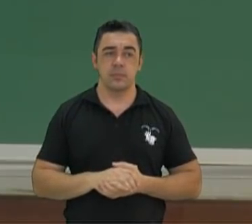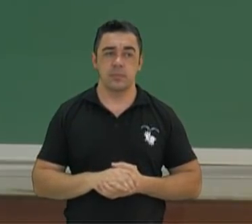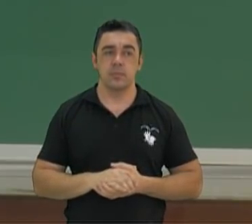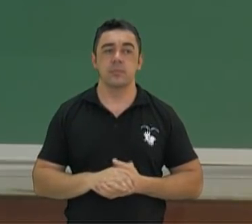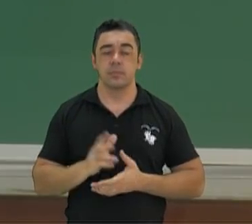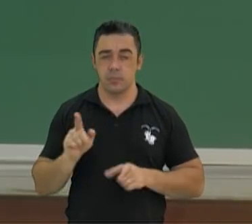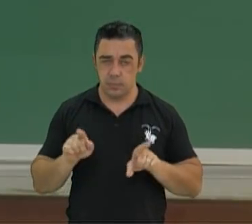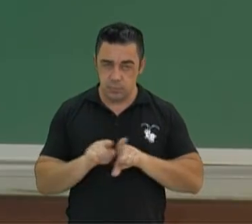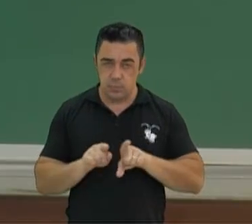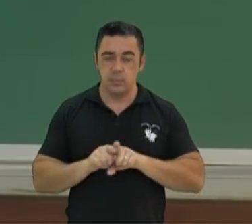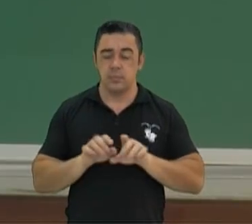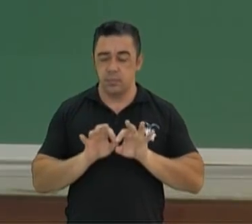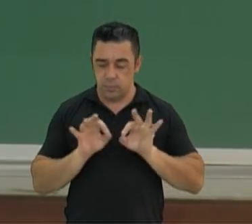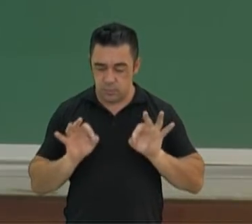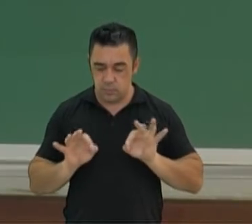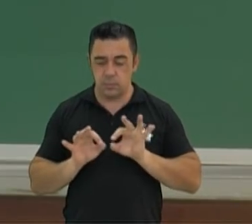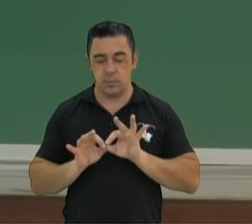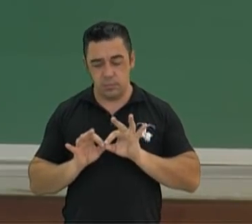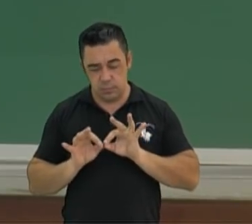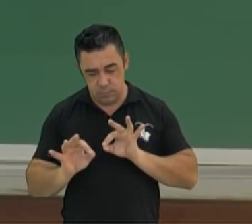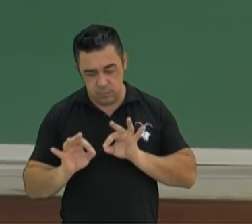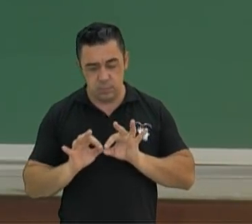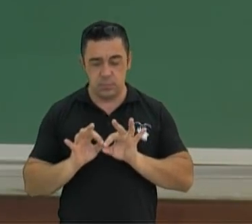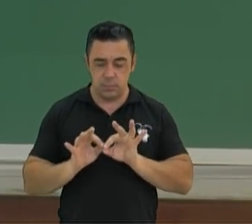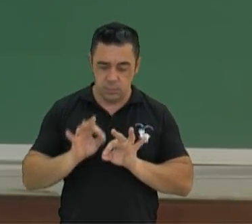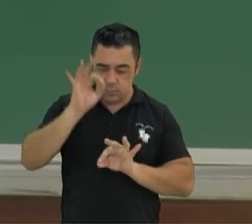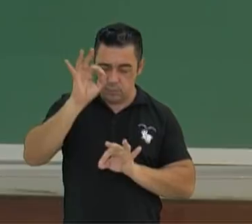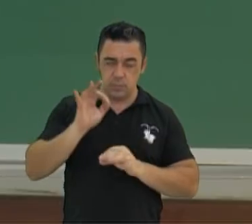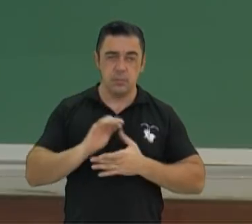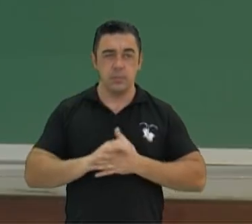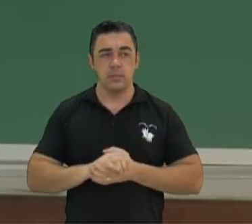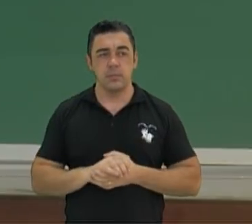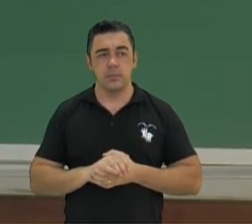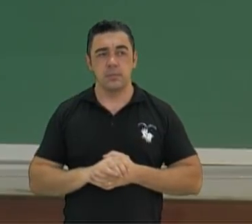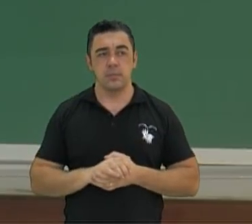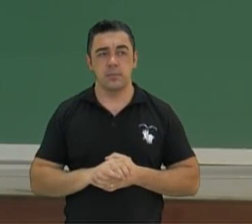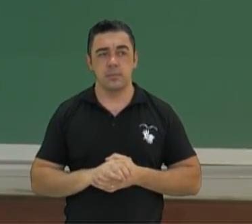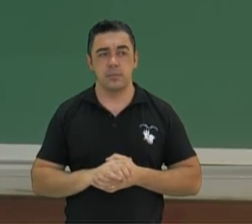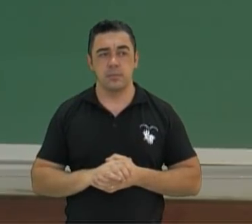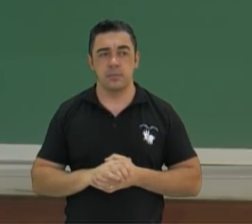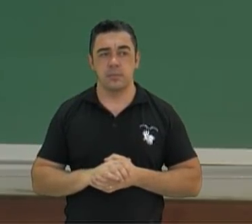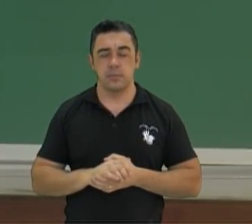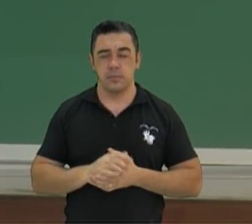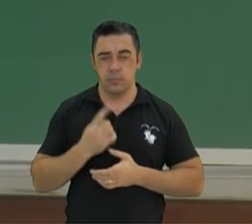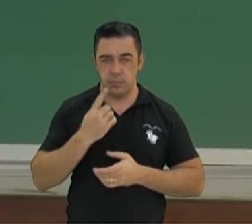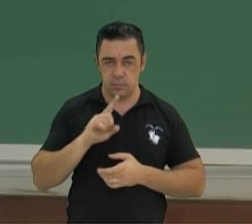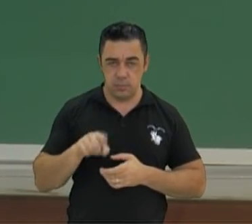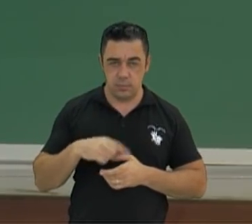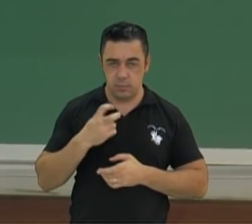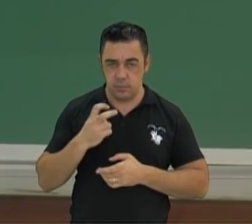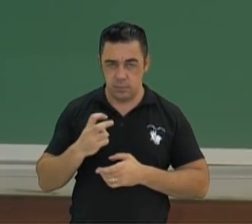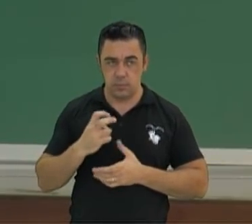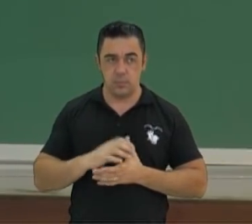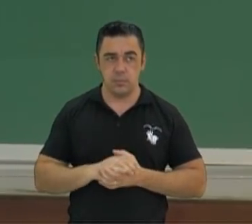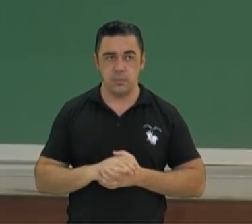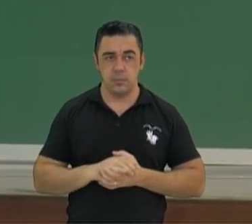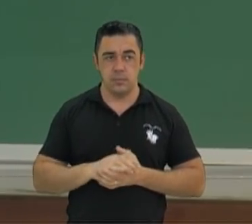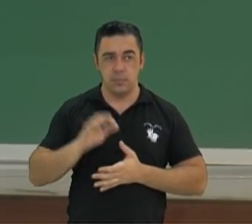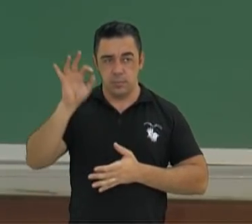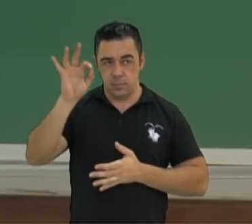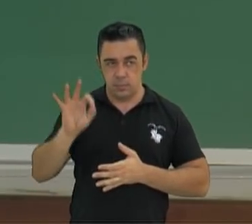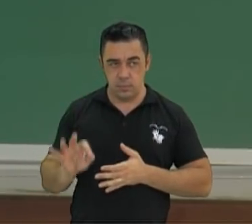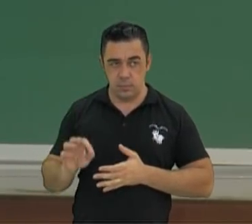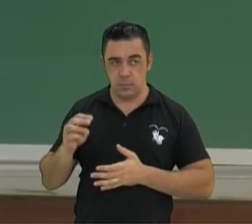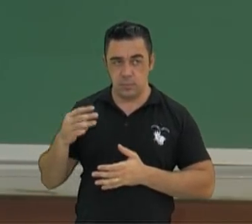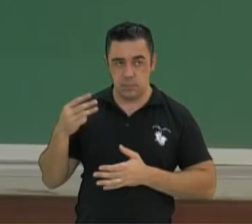O bloco retangular 2 é comprimento vezes largura vezes altura. Quem é o comprimento? 1,5. Quem é a